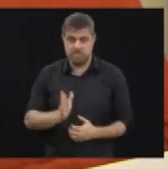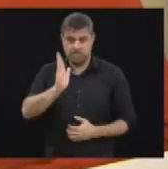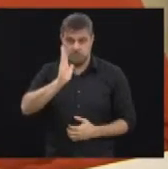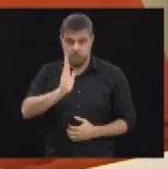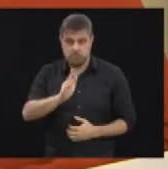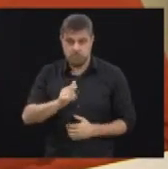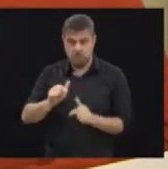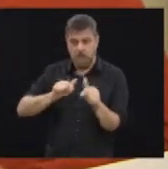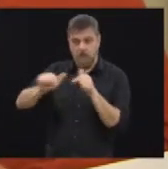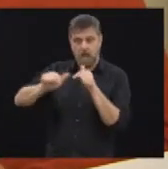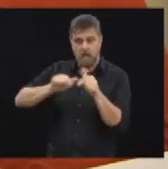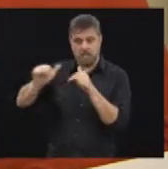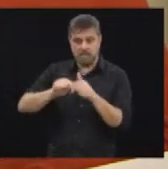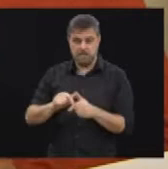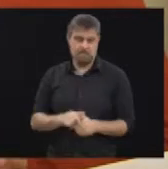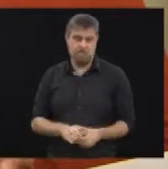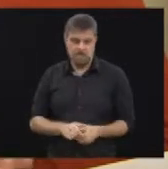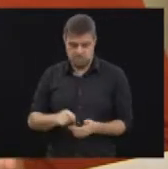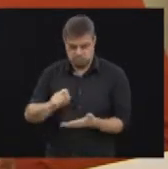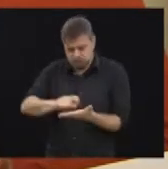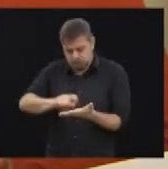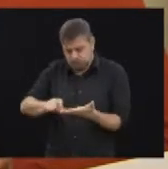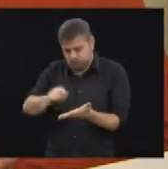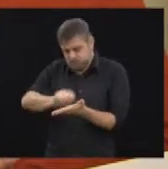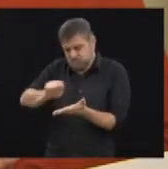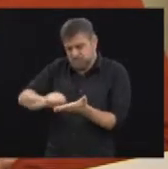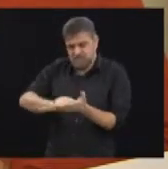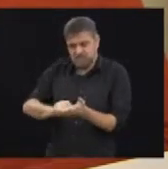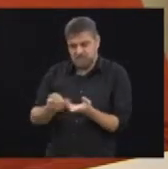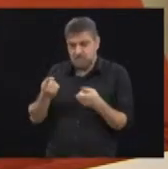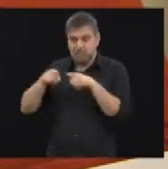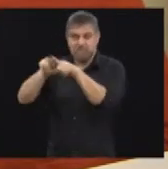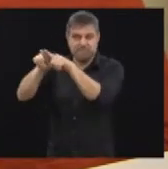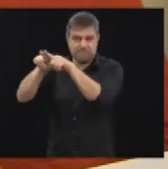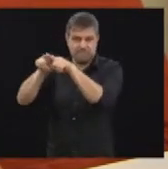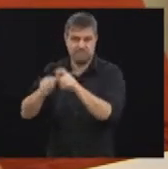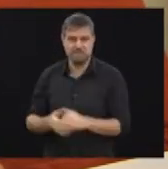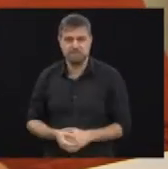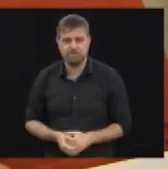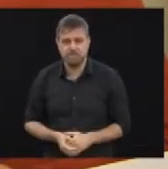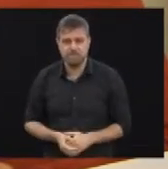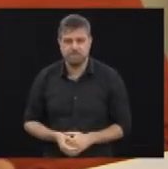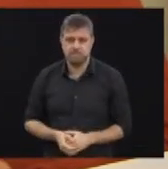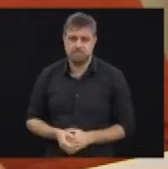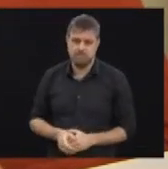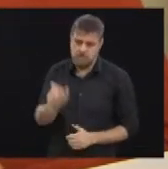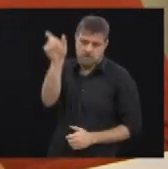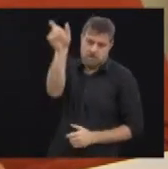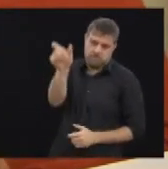pessoalmente, e já tem uns 4, 5 trabalhos publicados com o cara. O cara trabalha